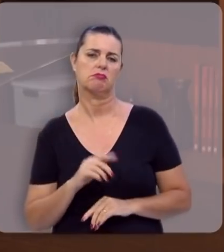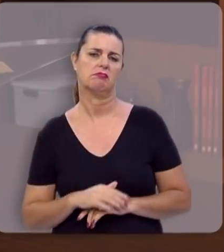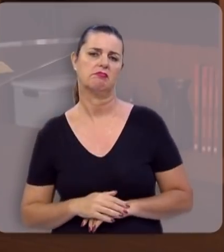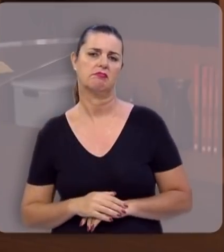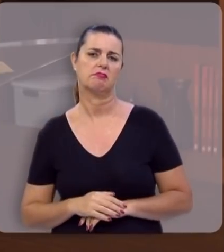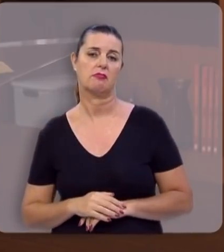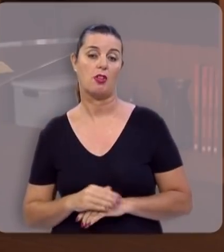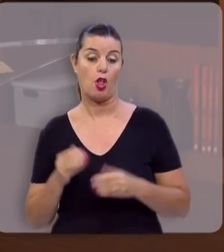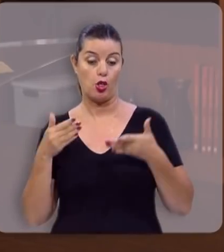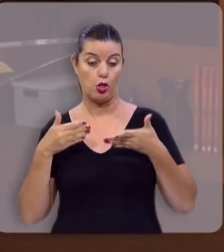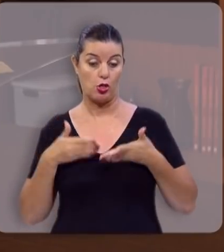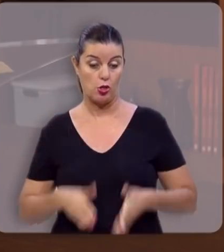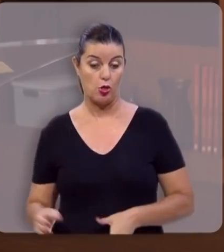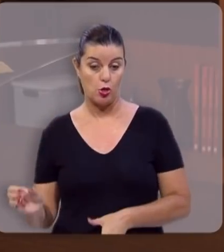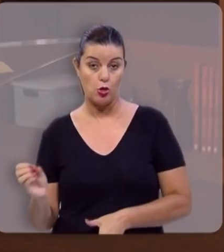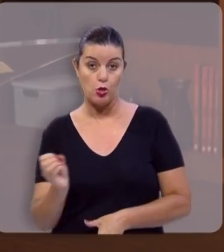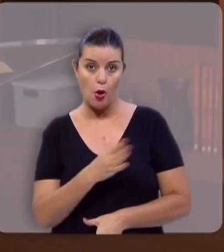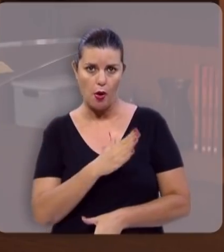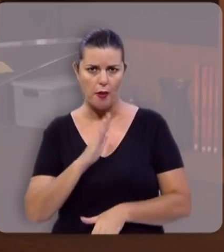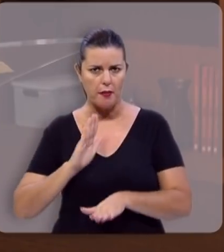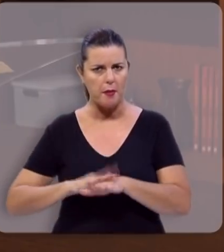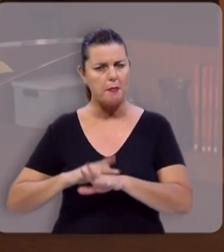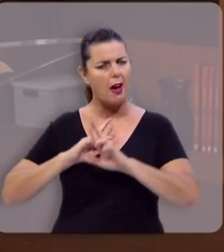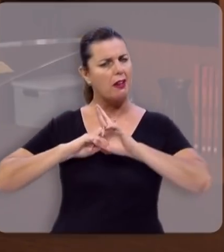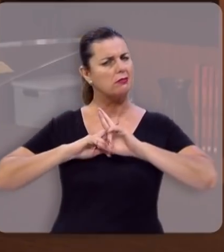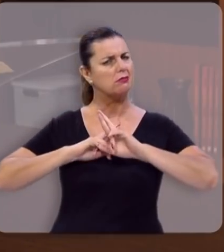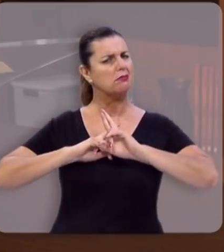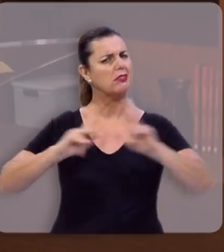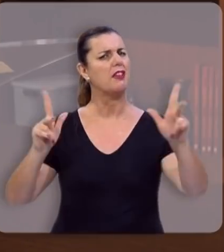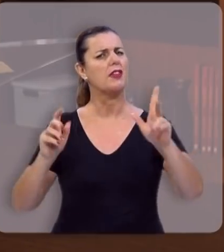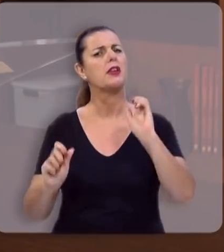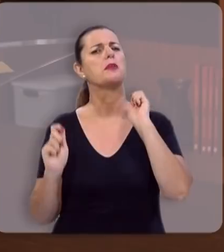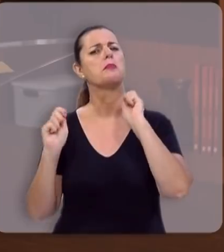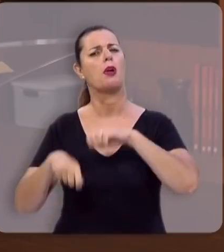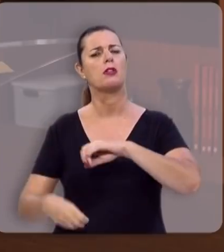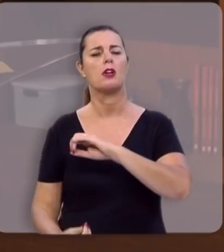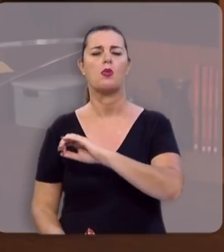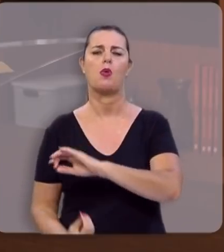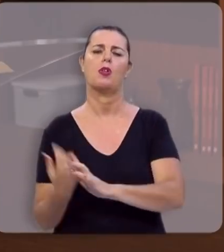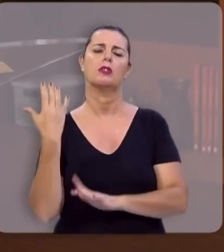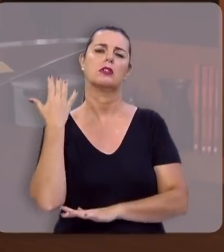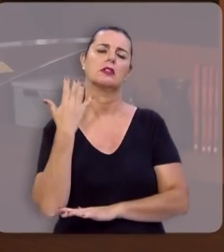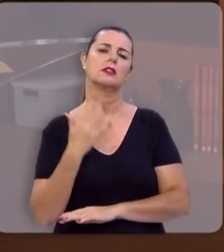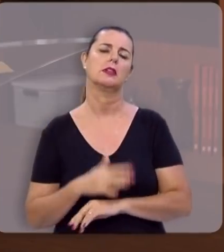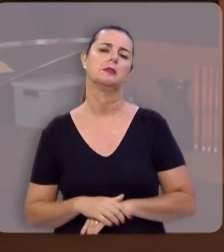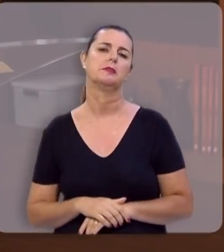Novo nascimento é a coisa mais radical que pode acontecer com você. Mais radical.